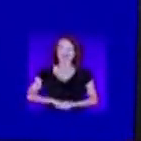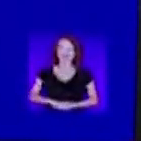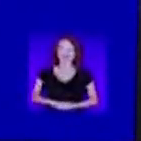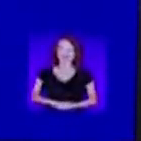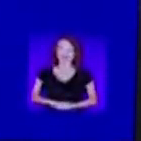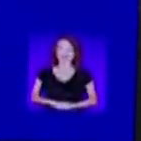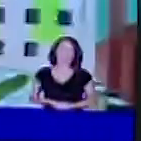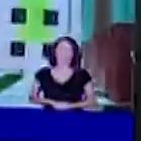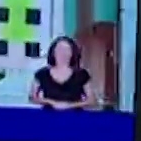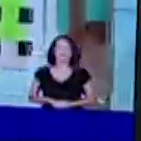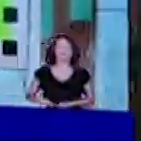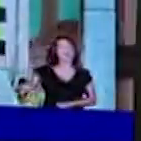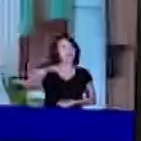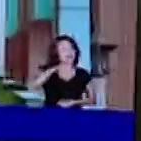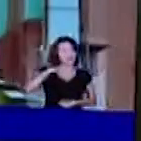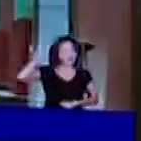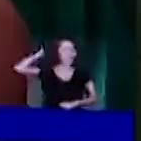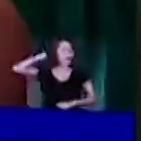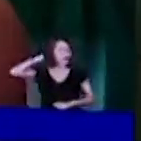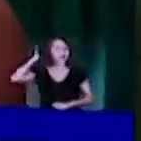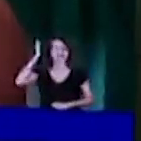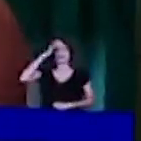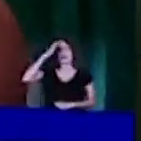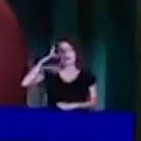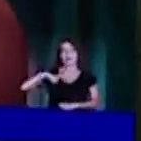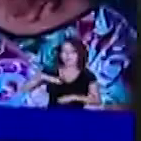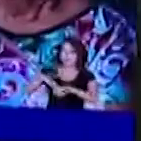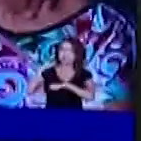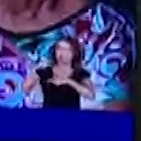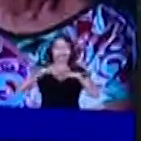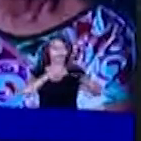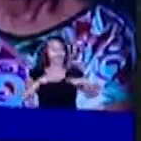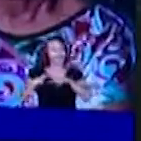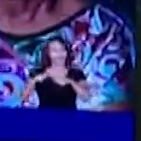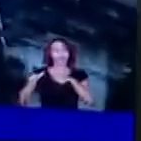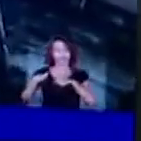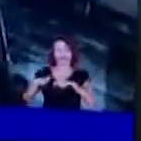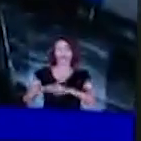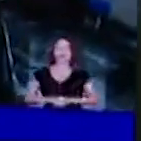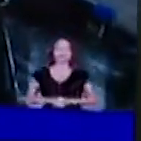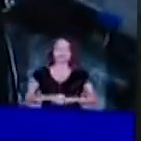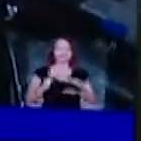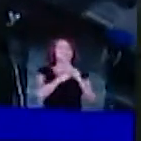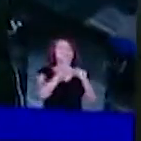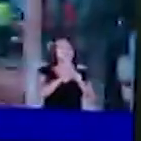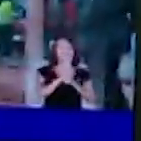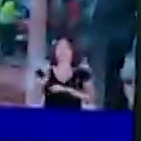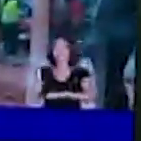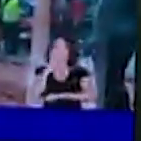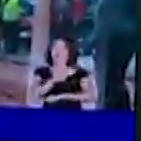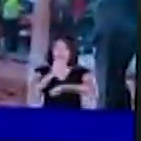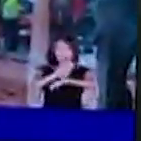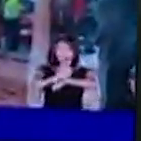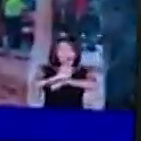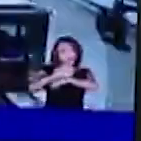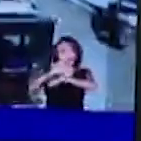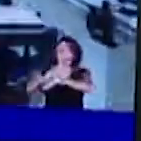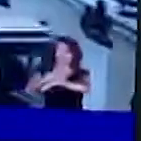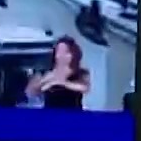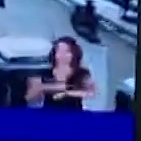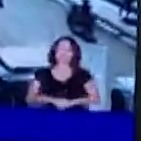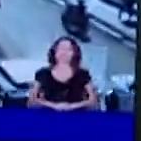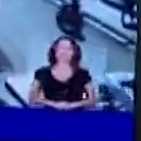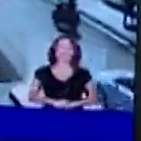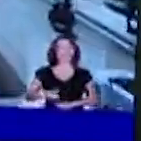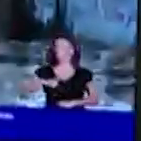propriedade registrado nas suas mãos. É o sonho de uma vida. Famílias que moravam há 30, 40, 50, 60,